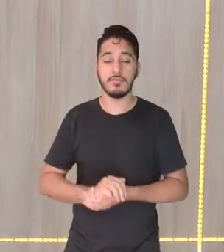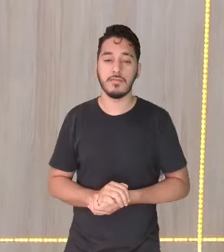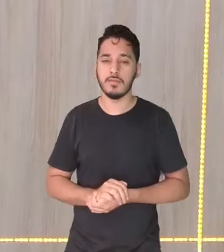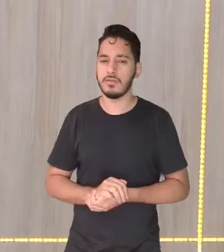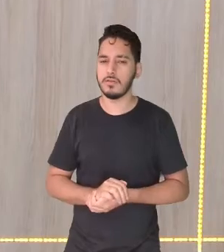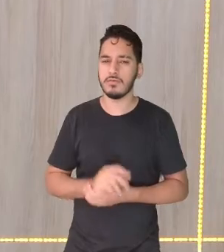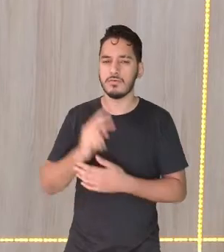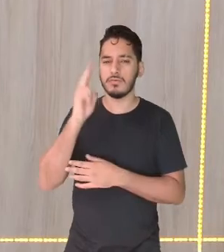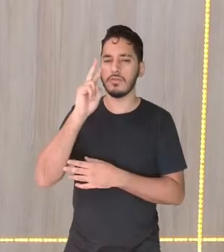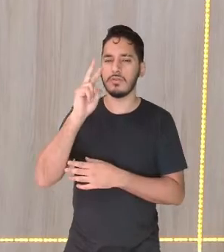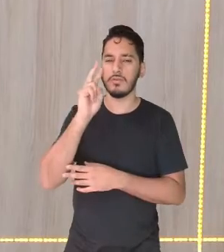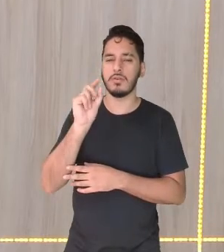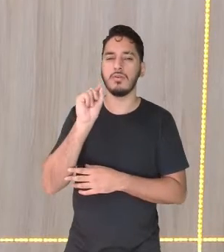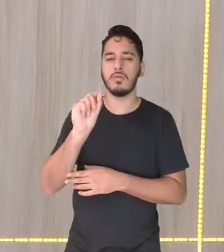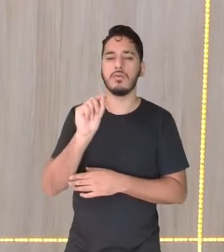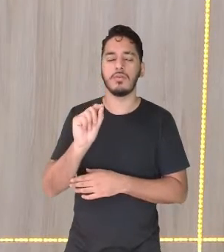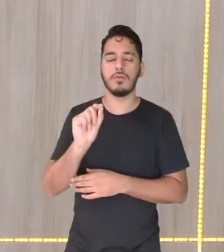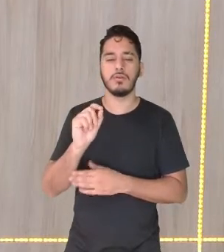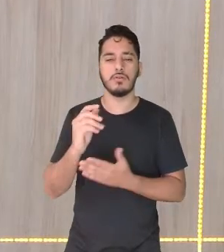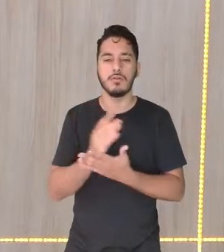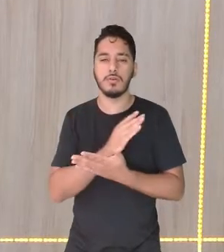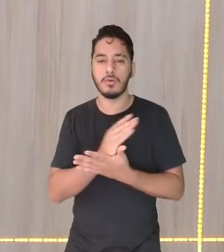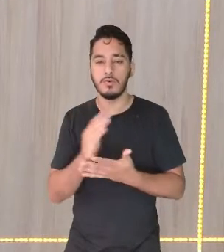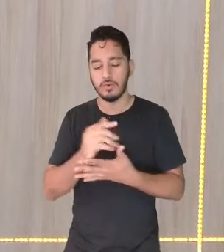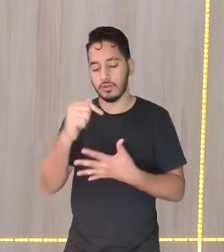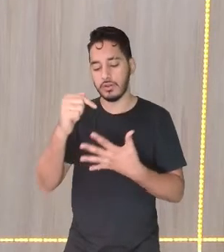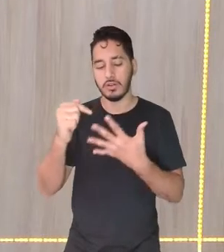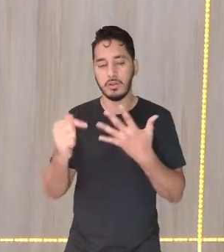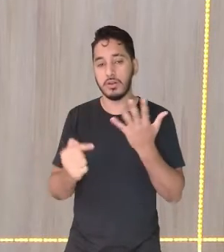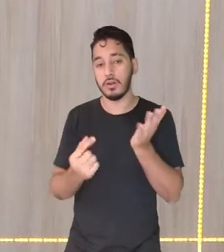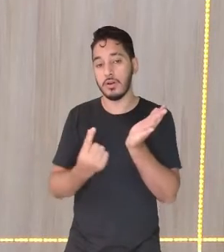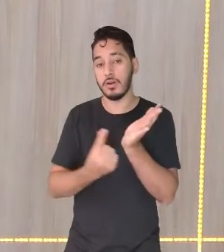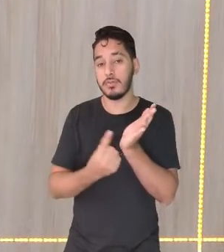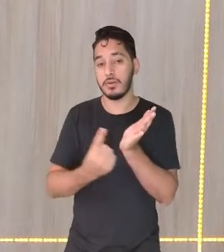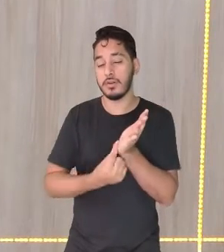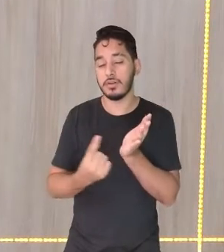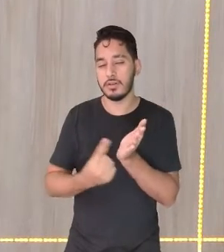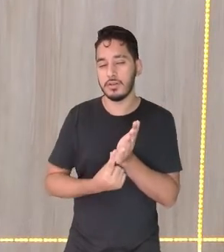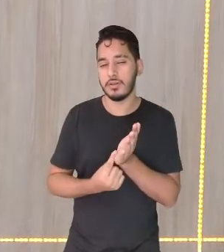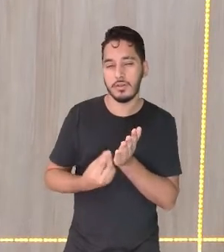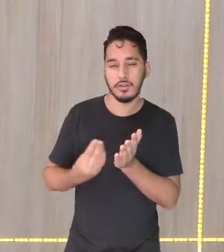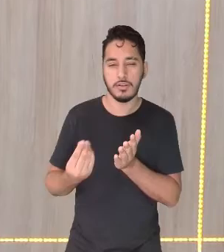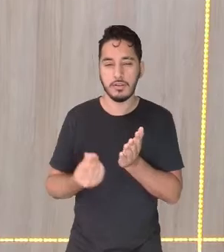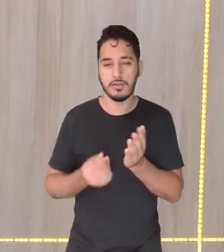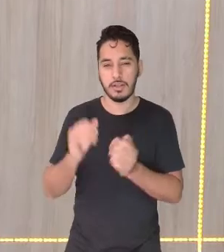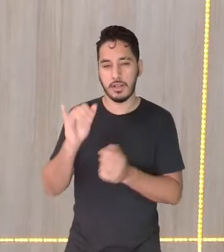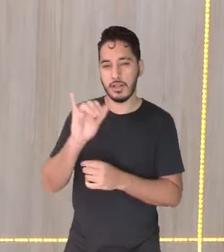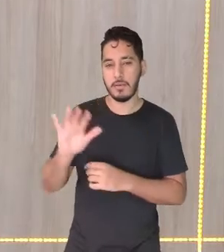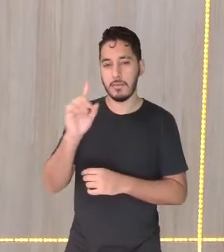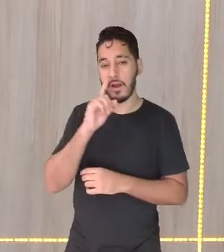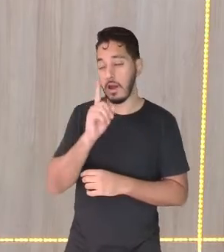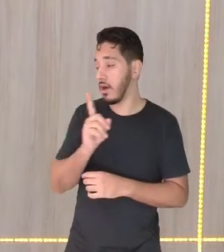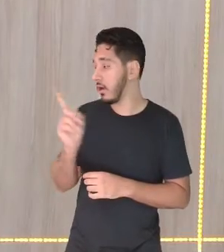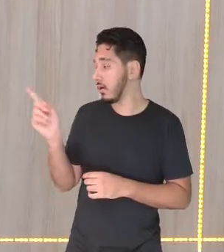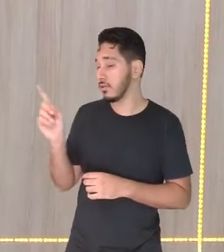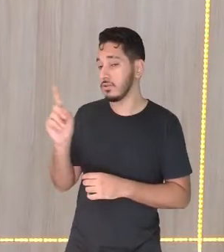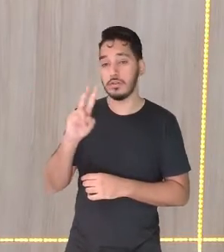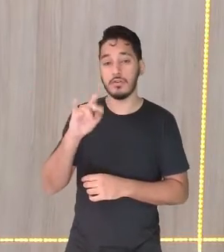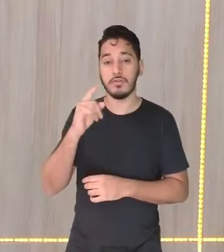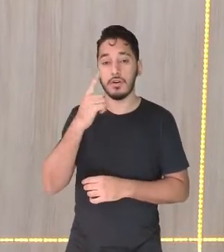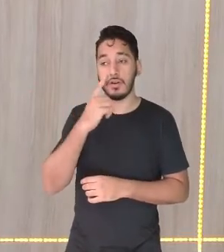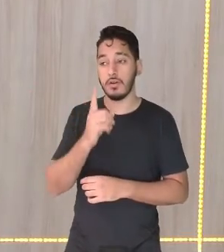E vamos lembrar mais uma vez daquele aplicativozinho, daquele QR Code, né, que vai